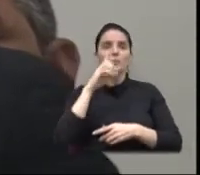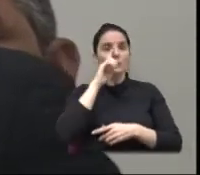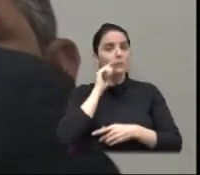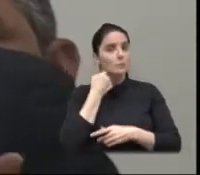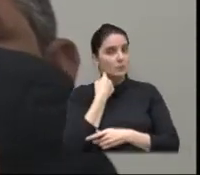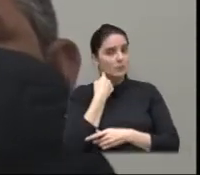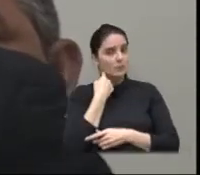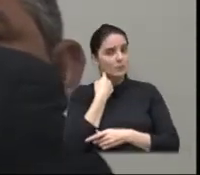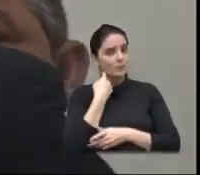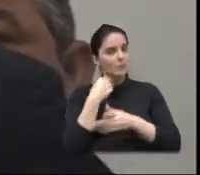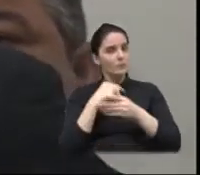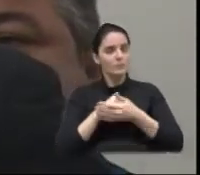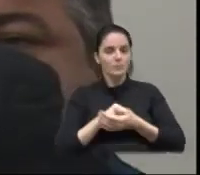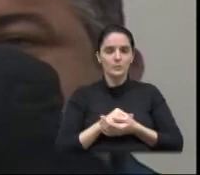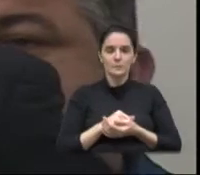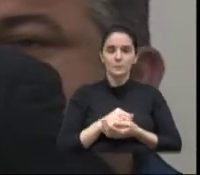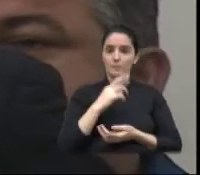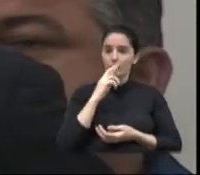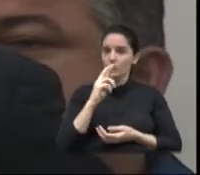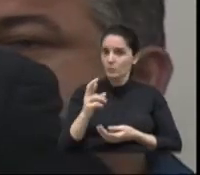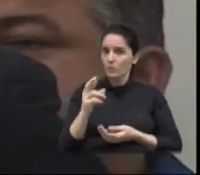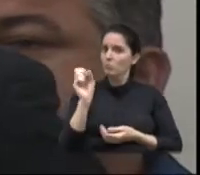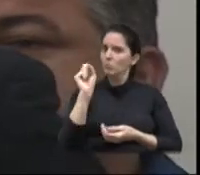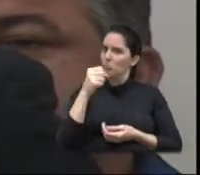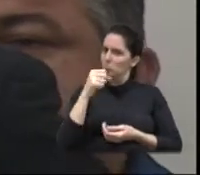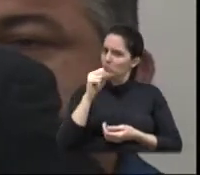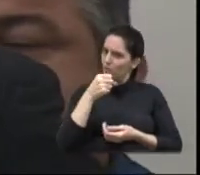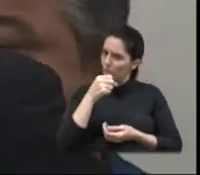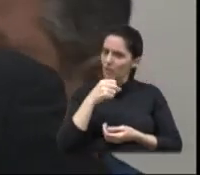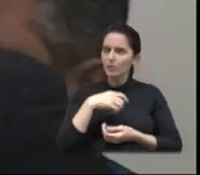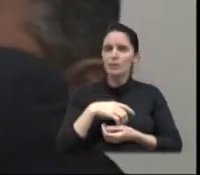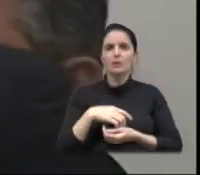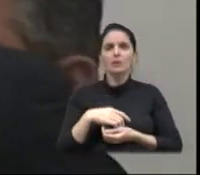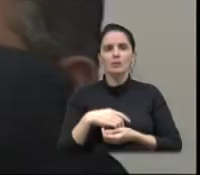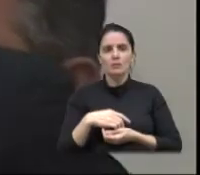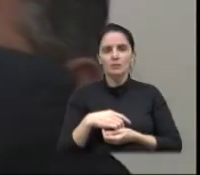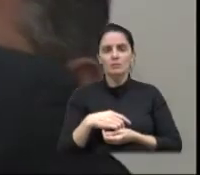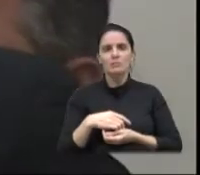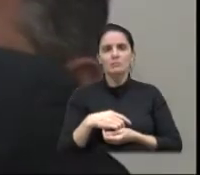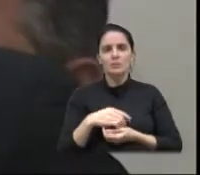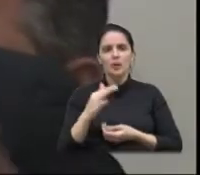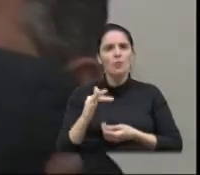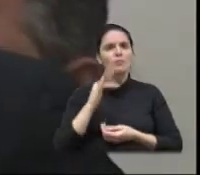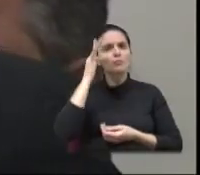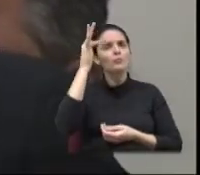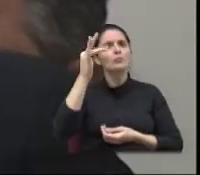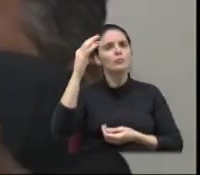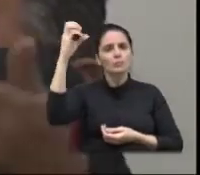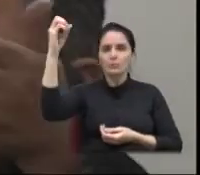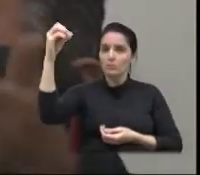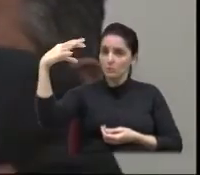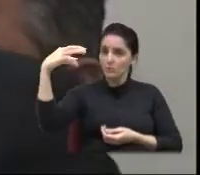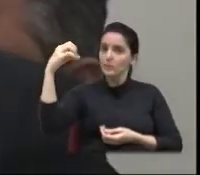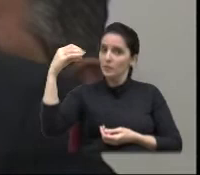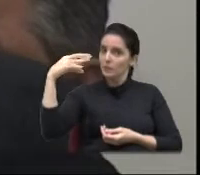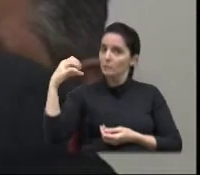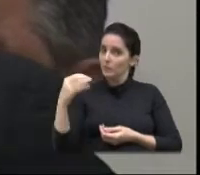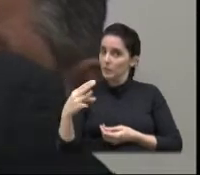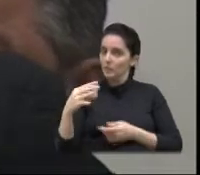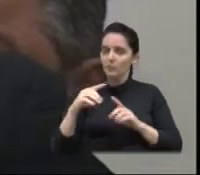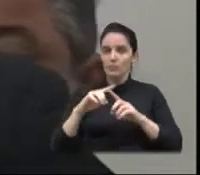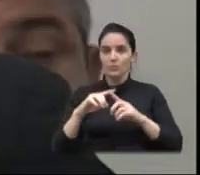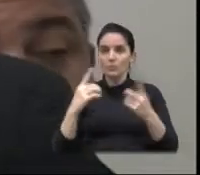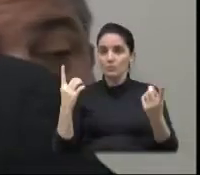a resposta foi que sim, que há de se colocar um semáforo ali, mas junto